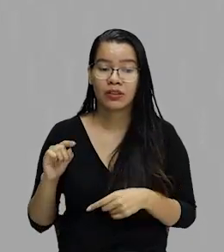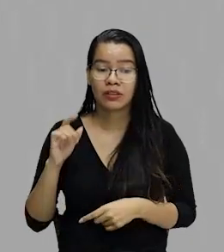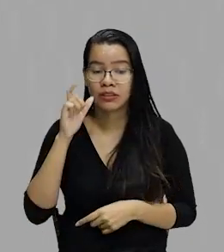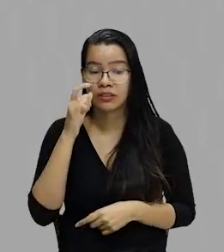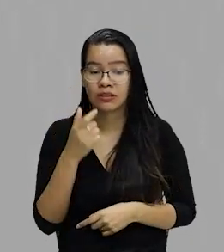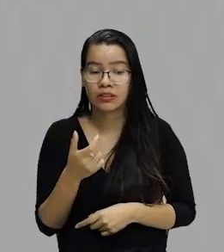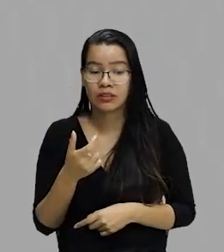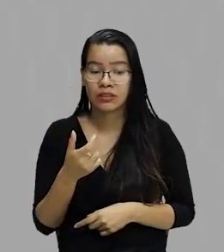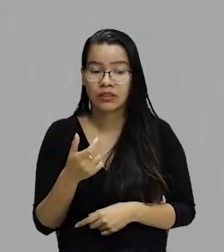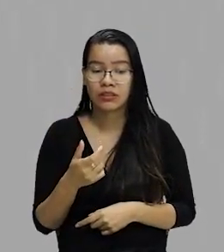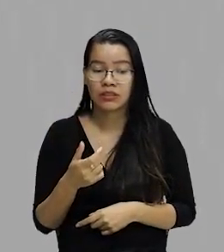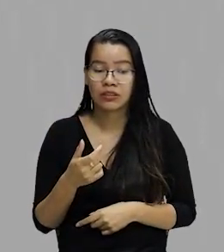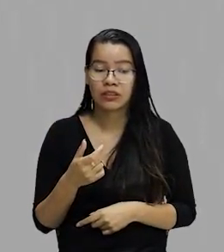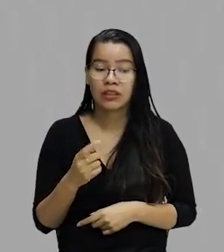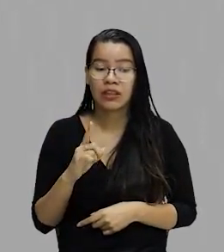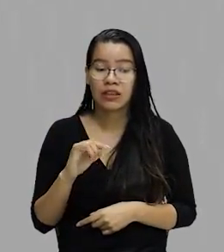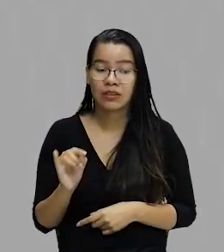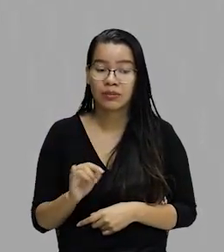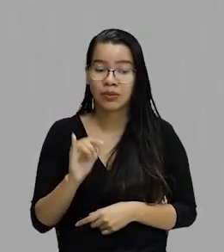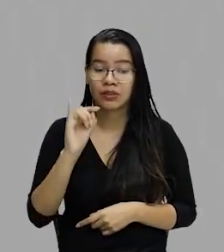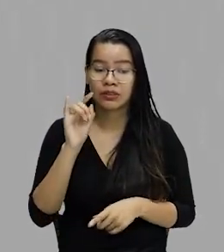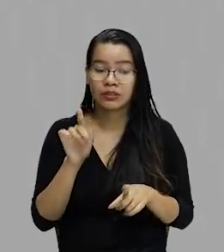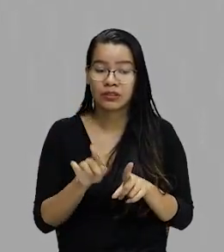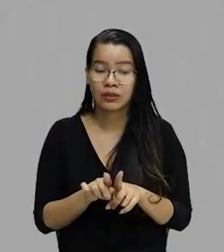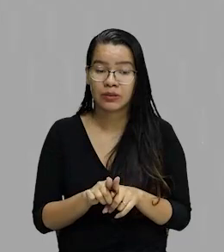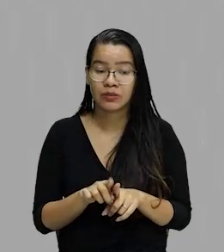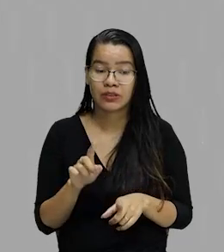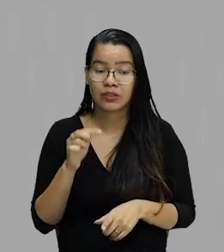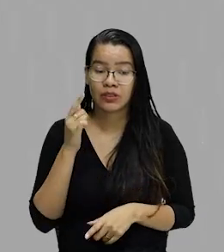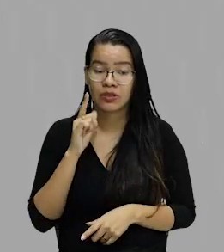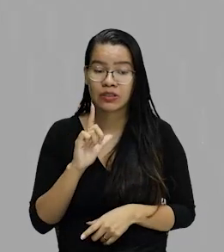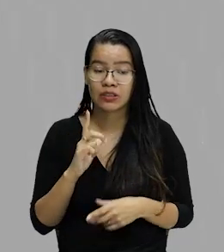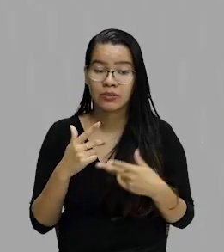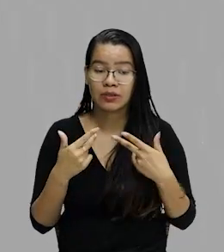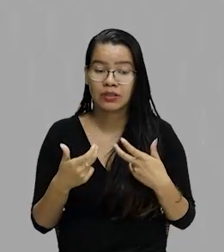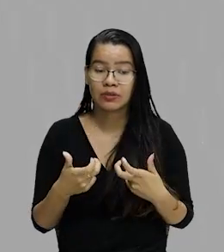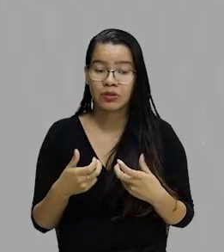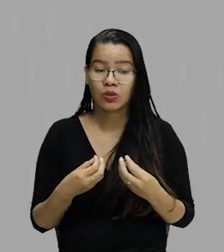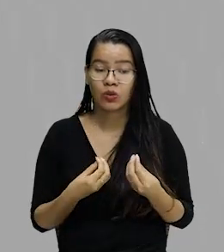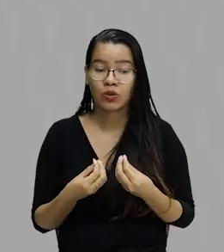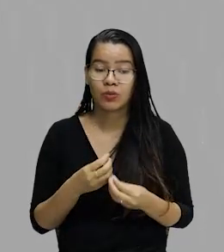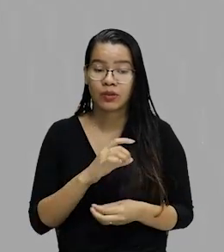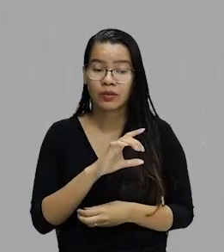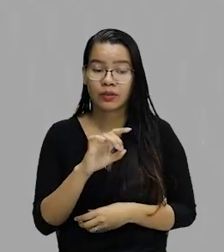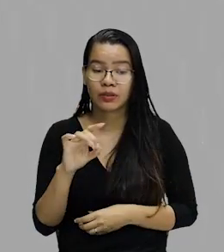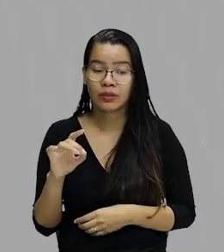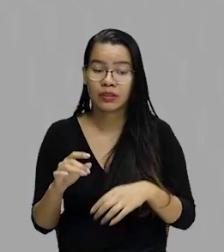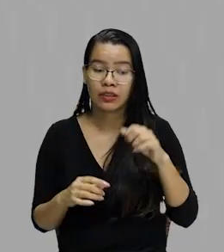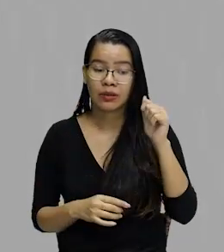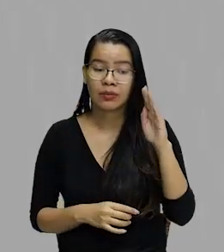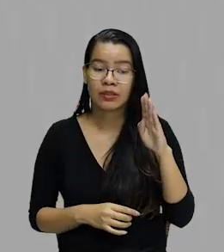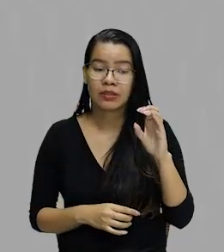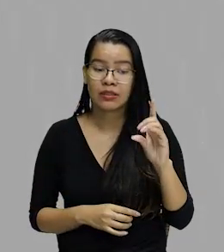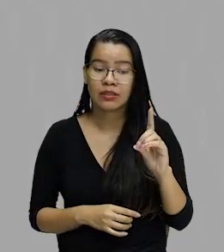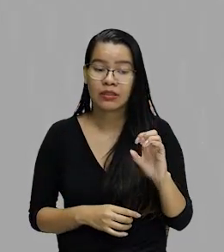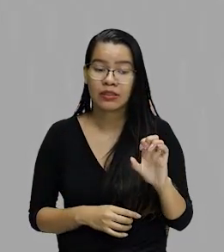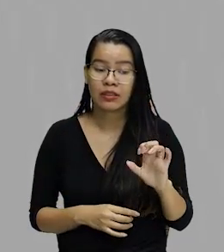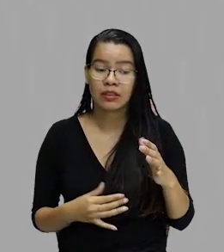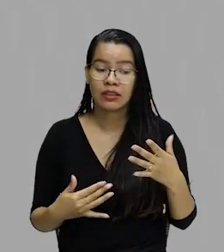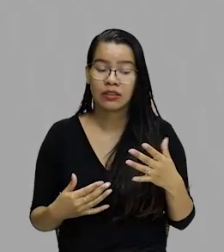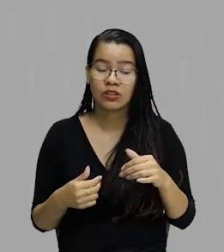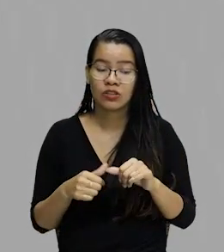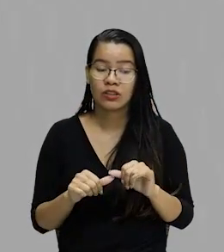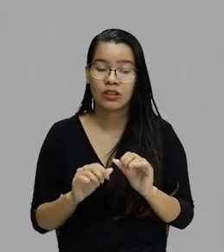interessante, isso é muito importante, que você consiga perceber como cada alternativa está arquitetada, está construída,